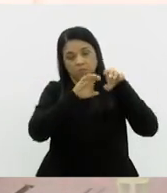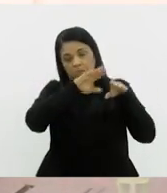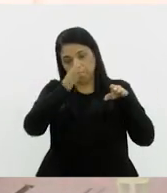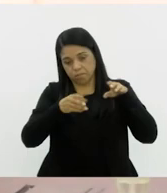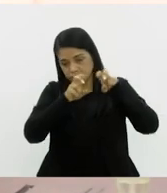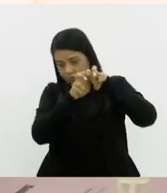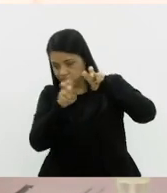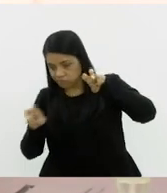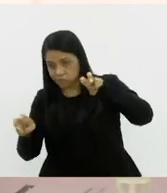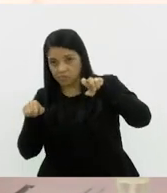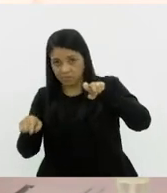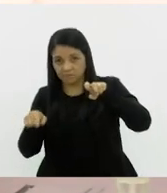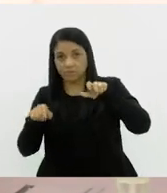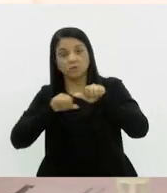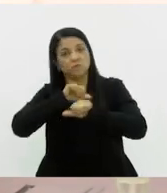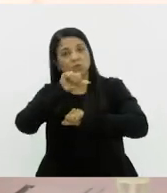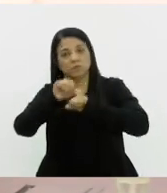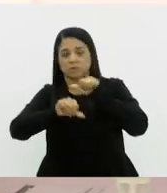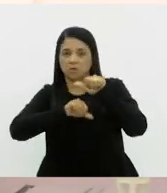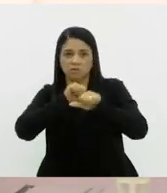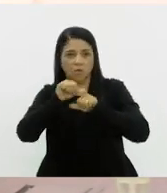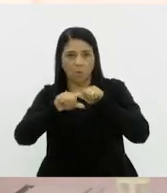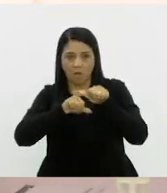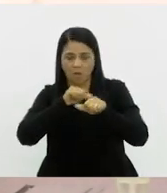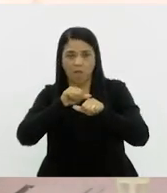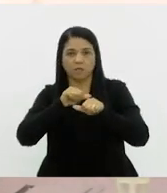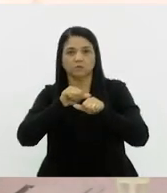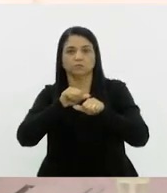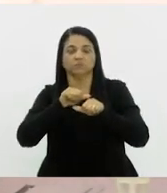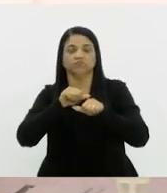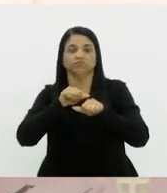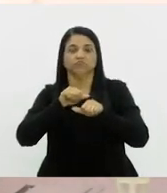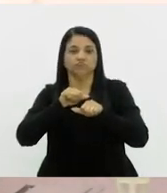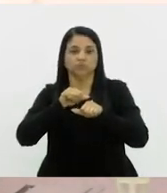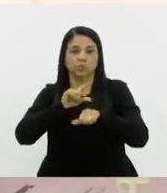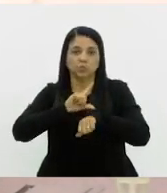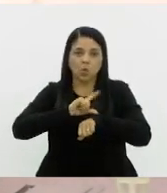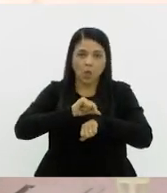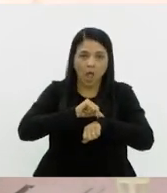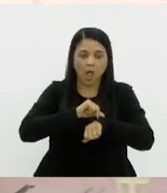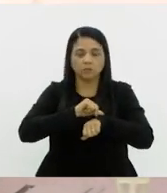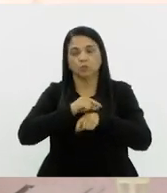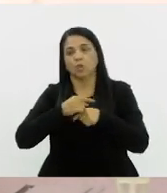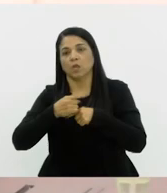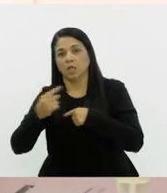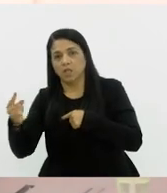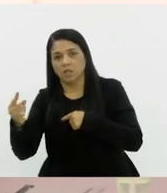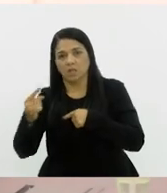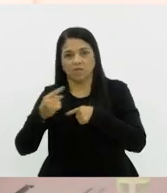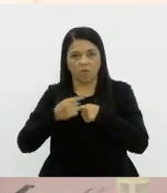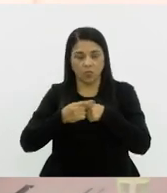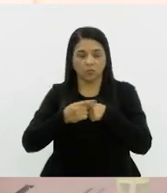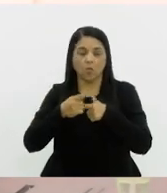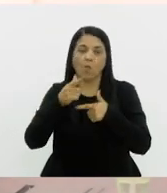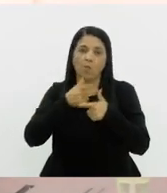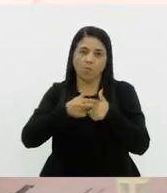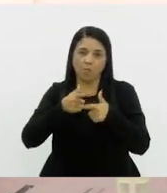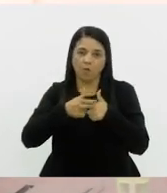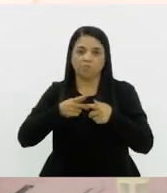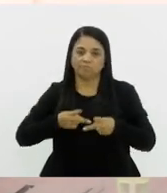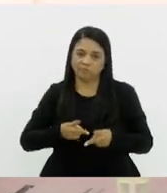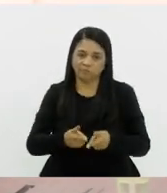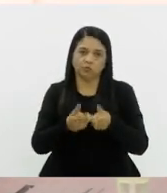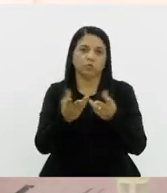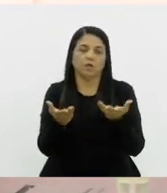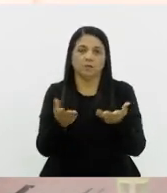forem radicalmente transformados, não só na sua circunnavegação, como na sua ida e volta, esse problema